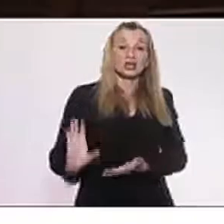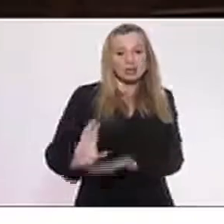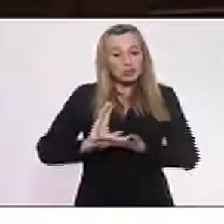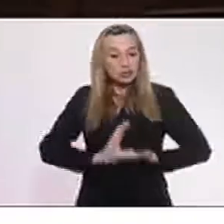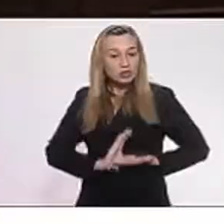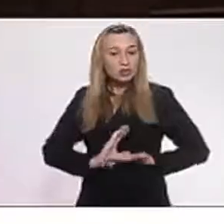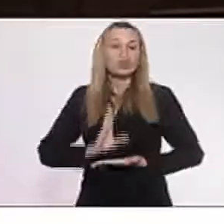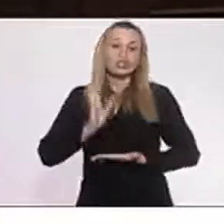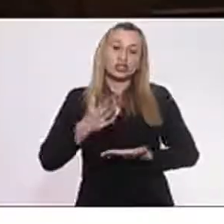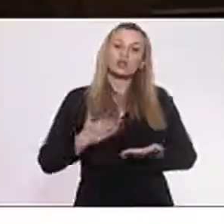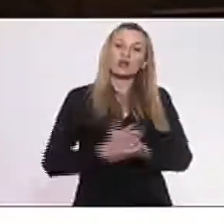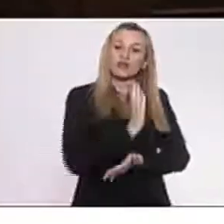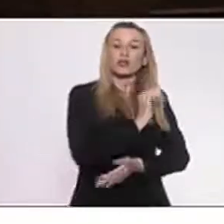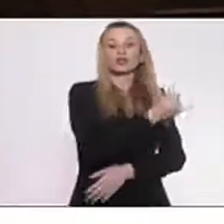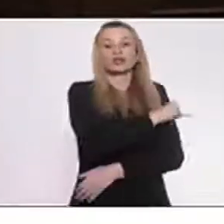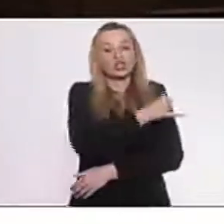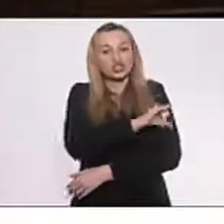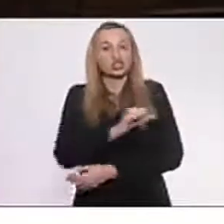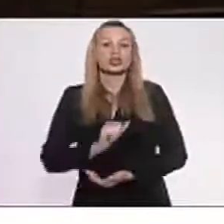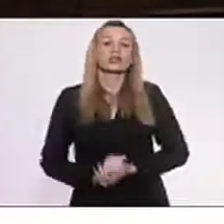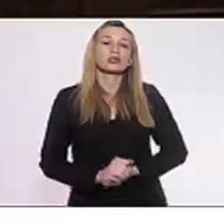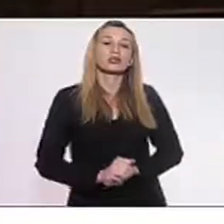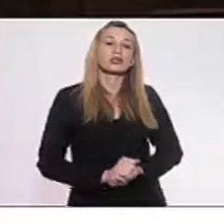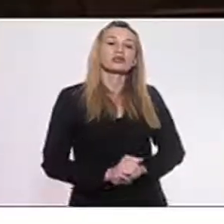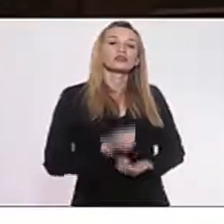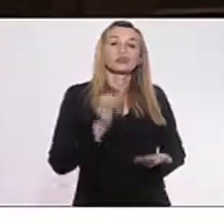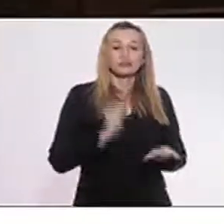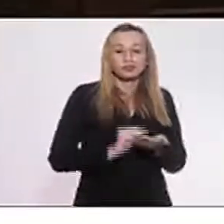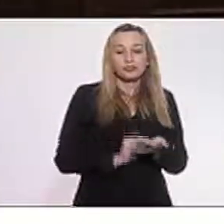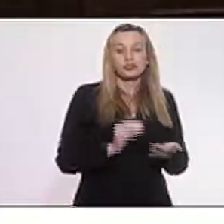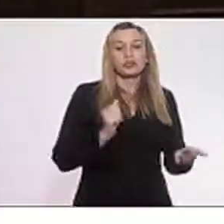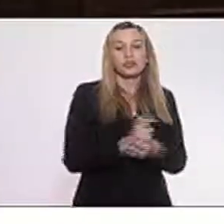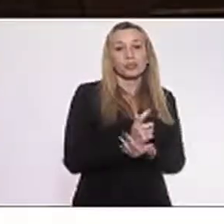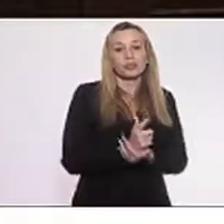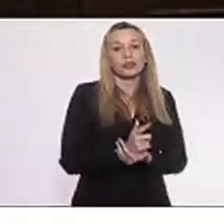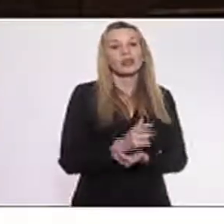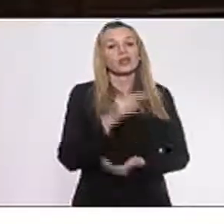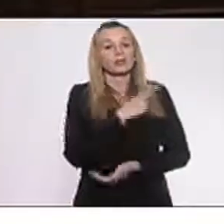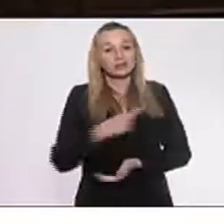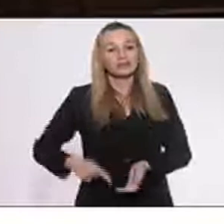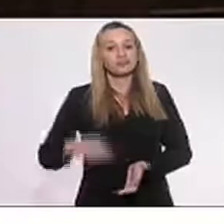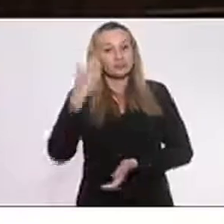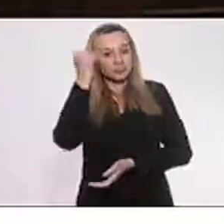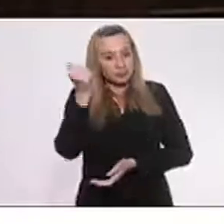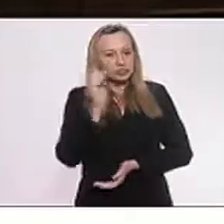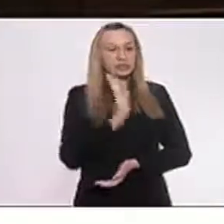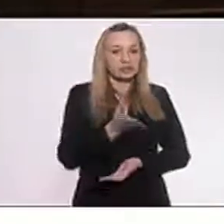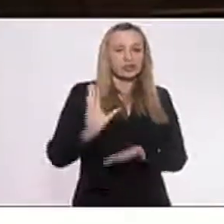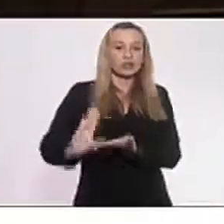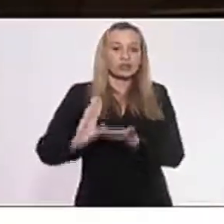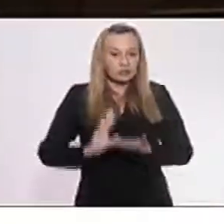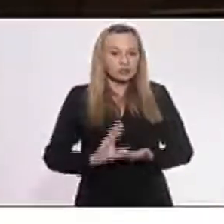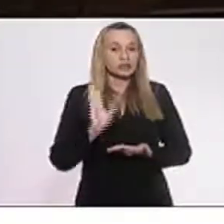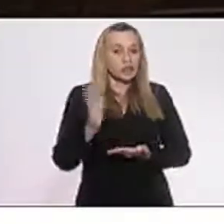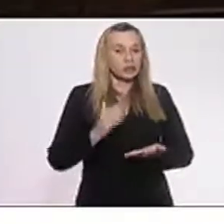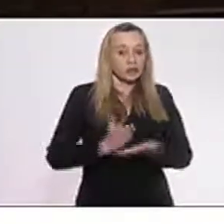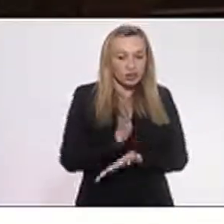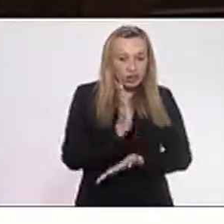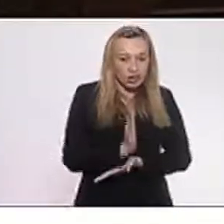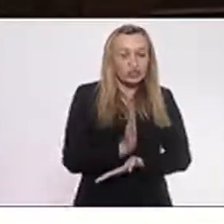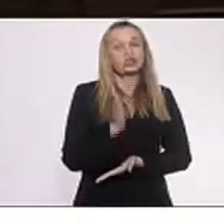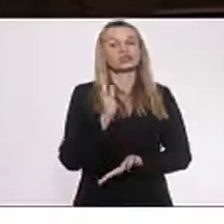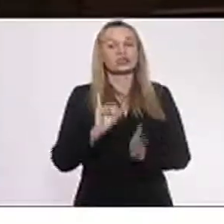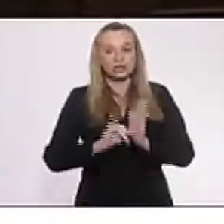já aprovados pelo Rio de Janeiro. Os restos a pagar, como Vossa Excelência sabe, são recursos já aprovados, né? Editais que já